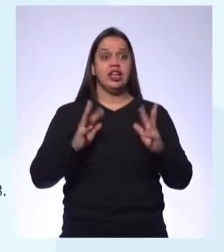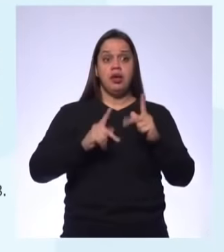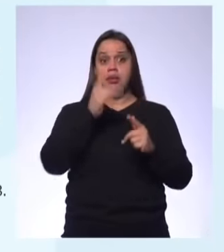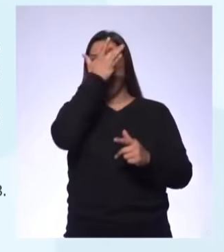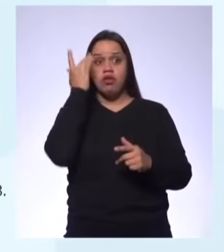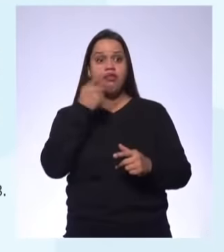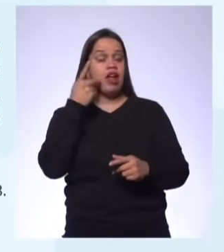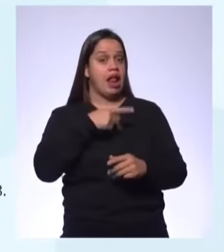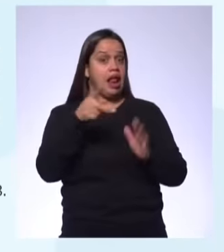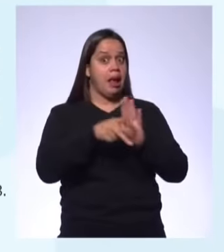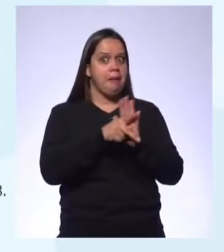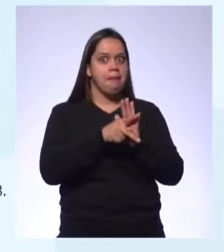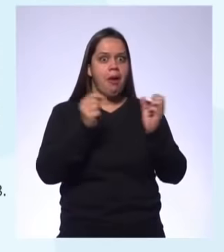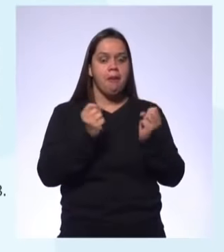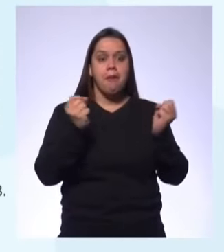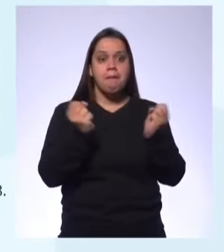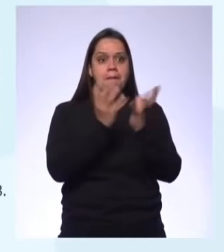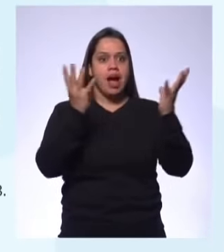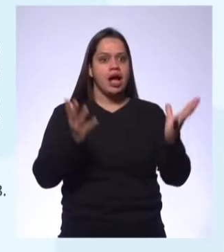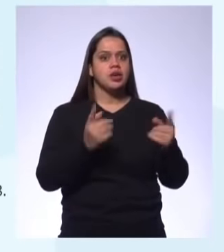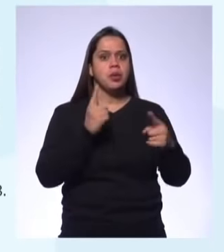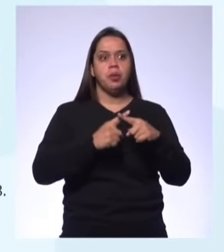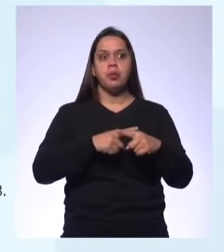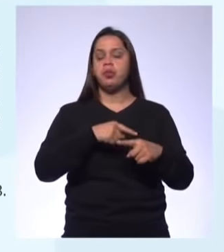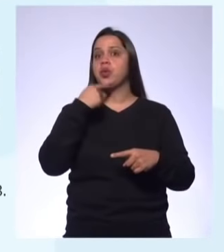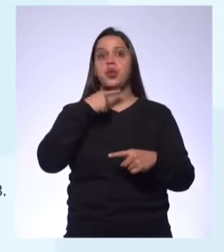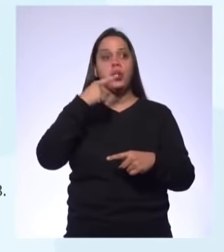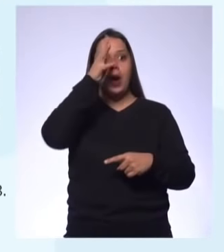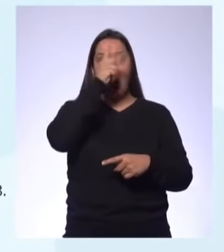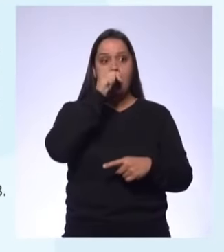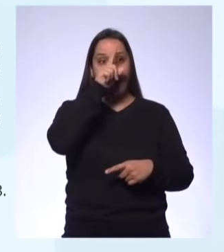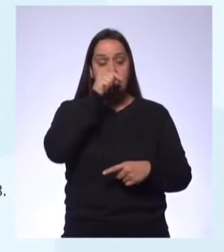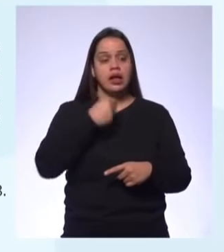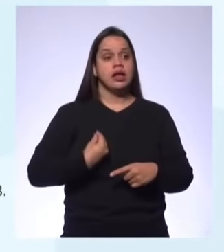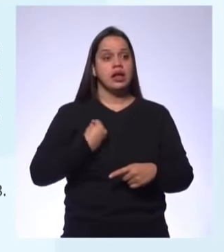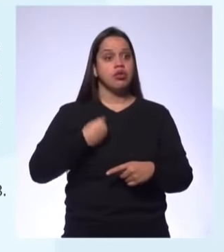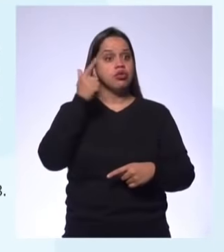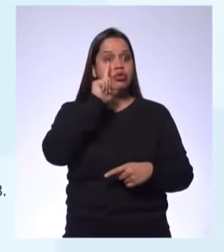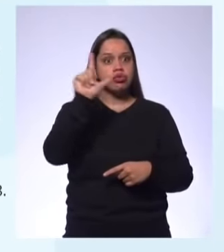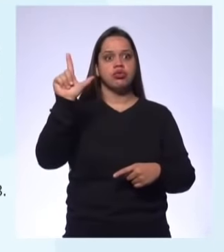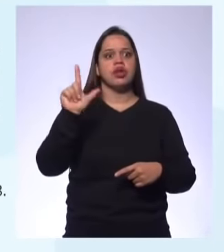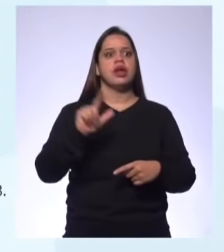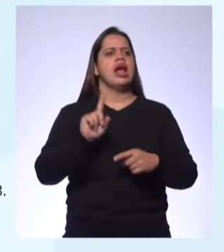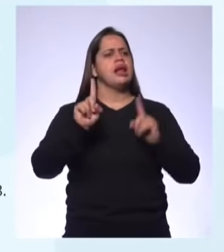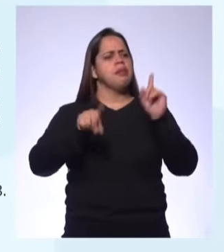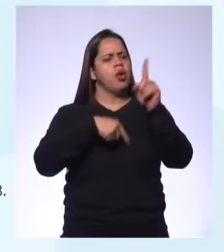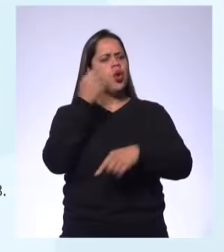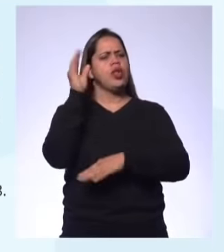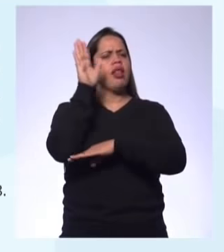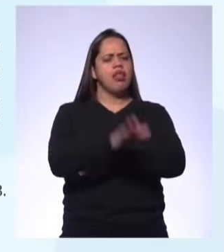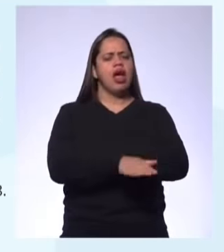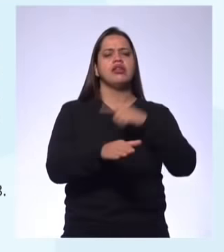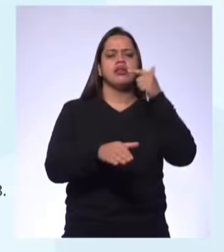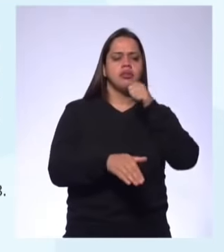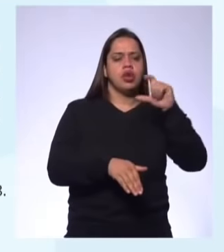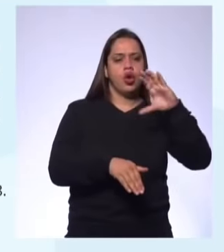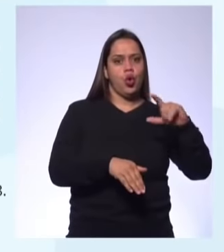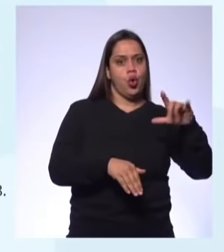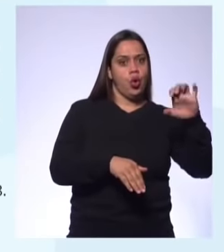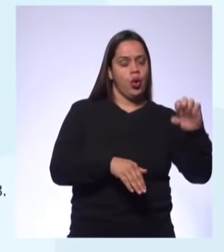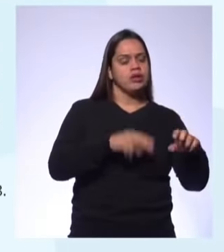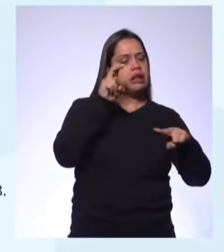tanto. Mas a história não termina aí, não. Uma tarde, Chloé estava sentada no mesmo lugar onde todo o mistério havia